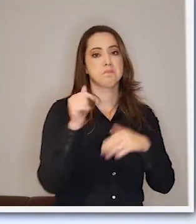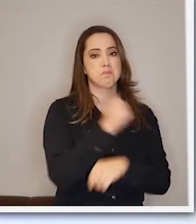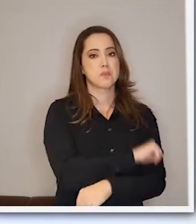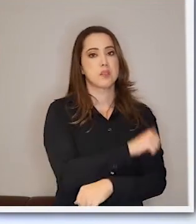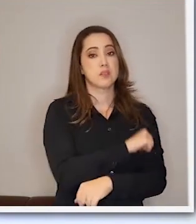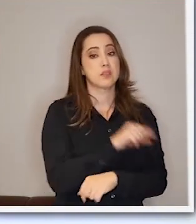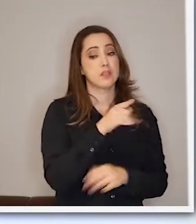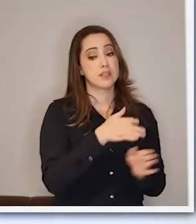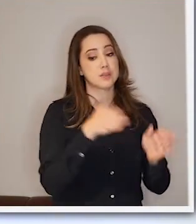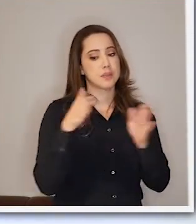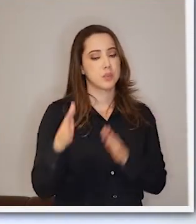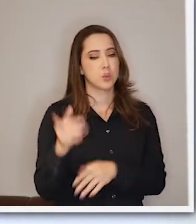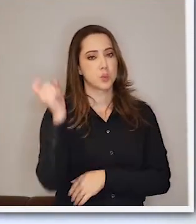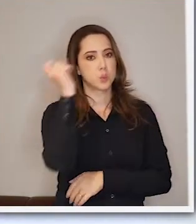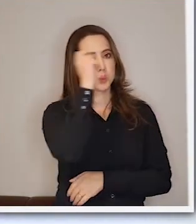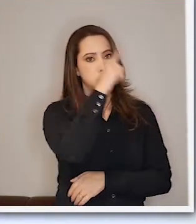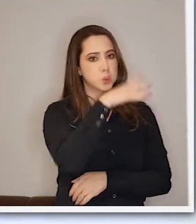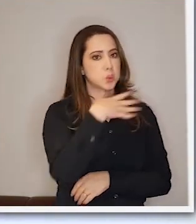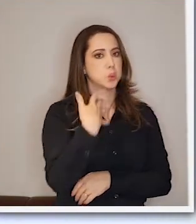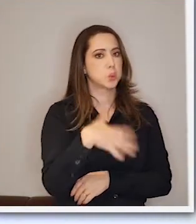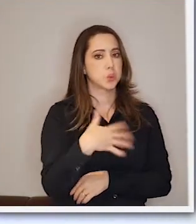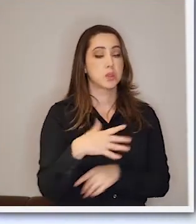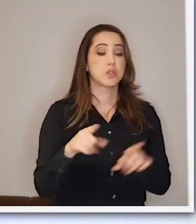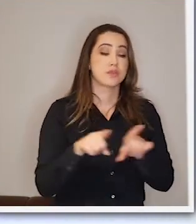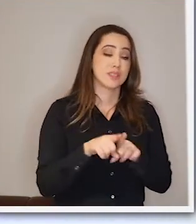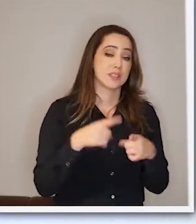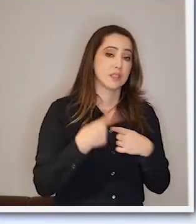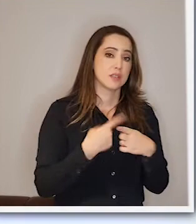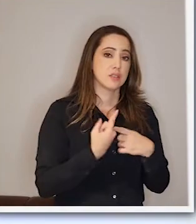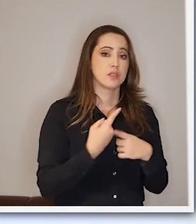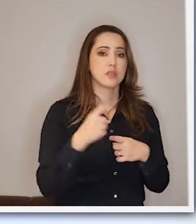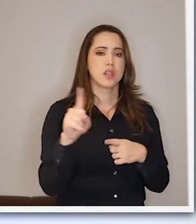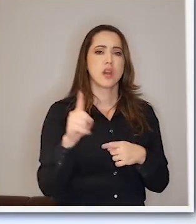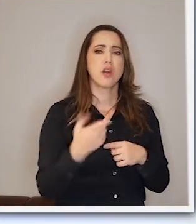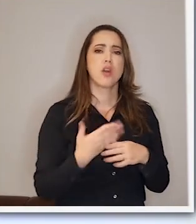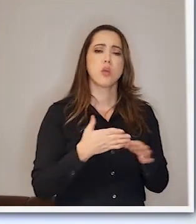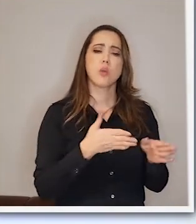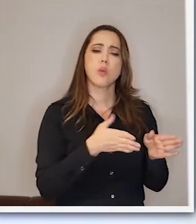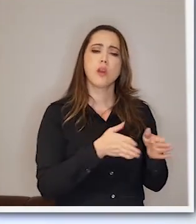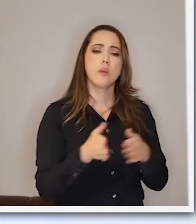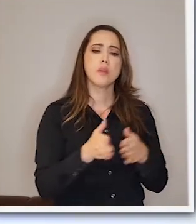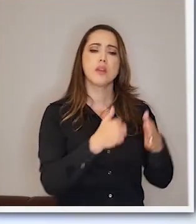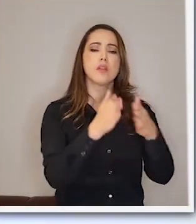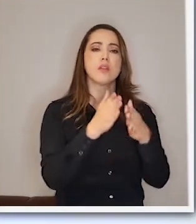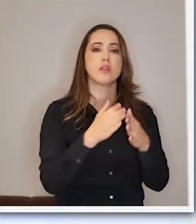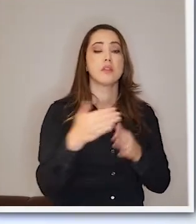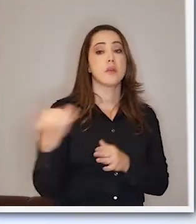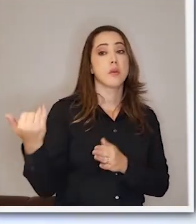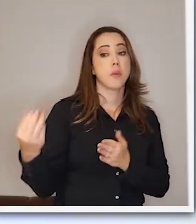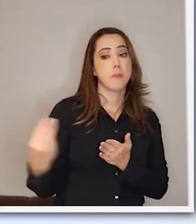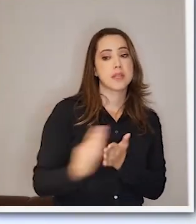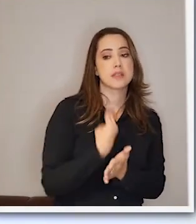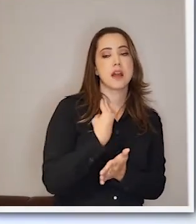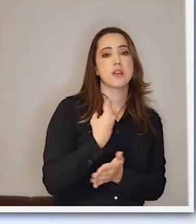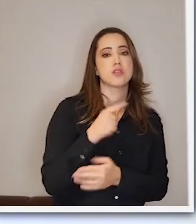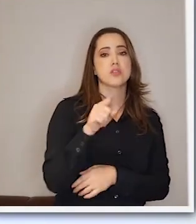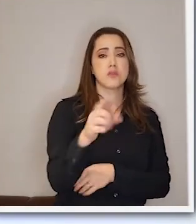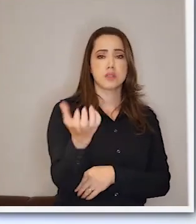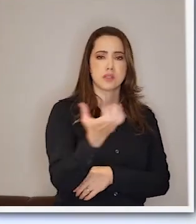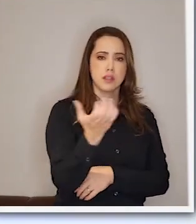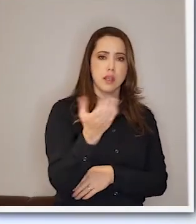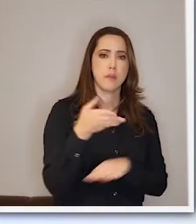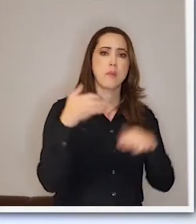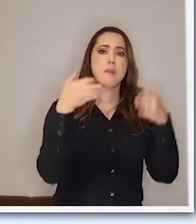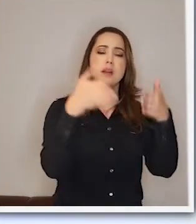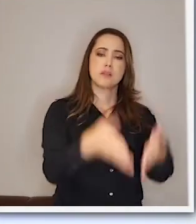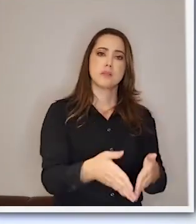mais complicada do que eu gostaria de estar. No percurso de Belfort Roxo, da estação de Belfort Roxo até o Maracanã, eu